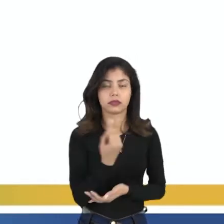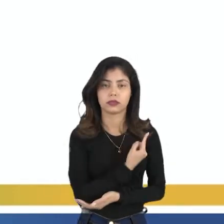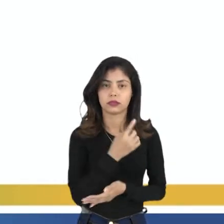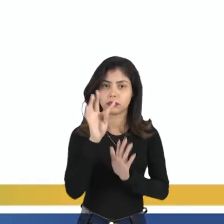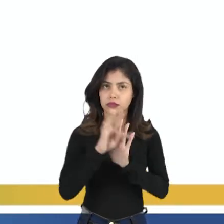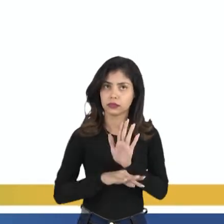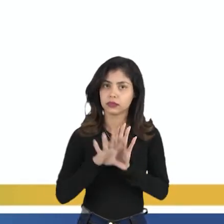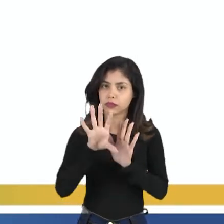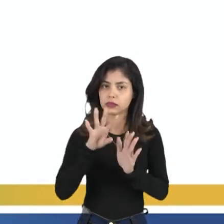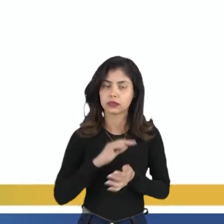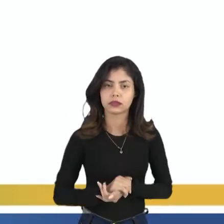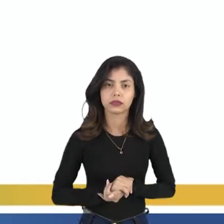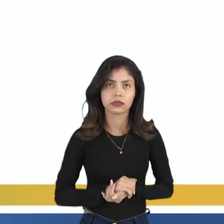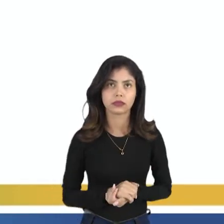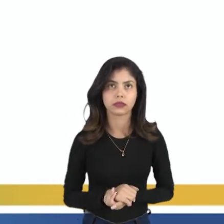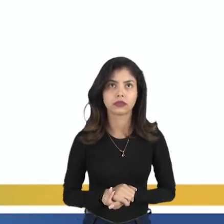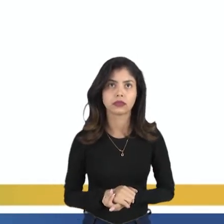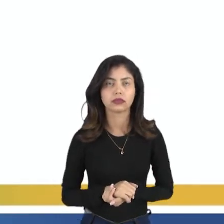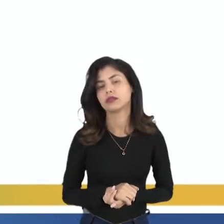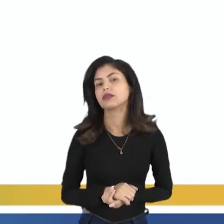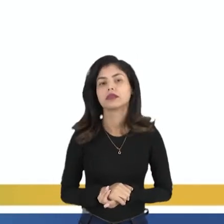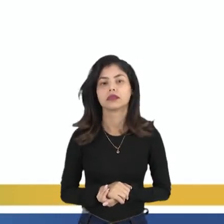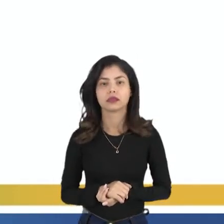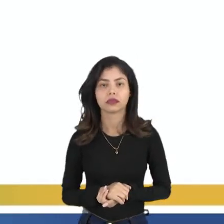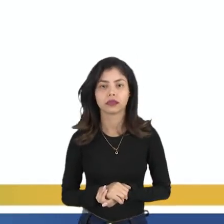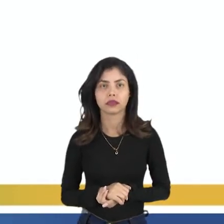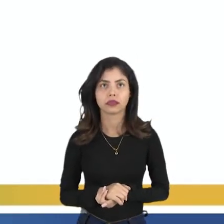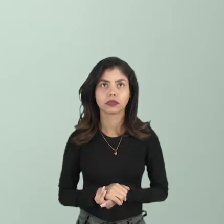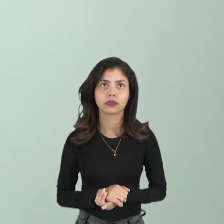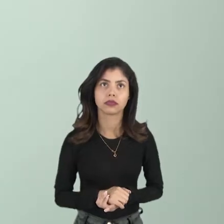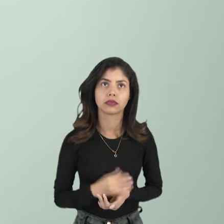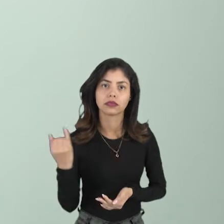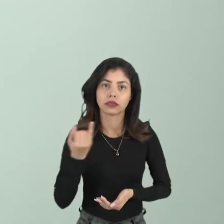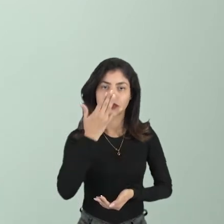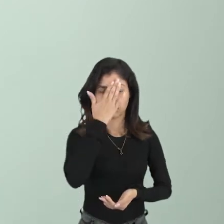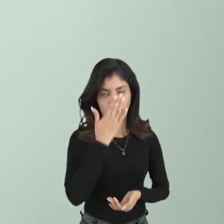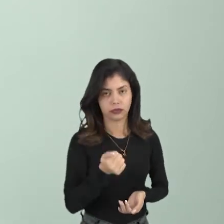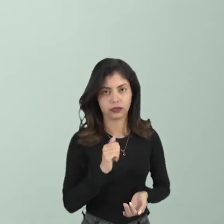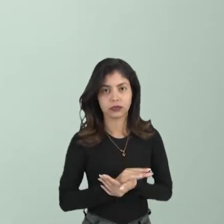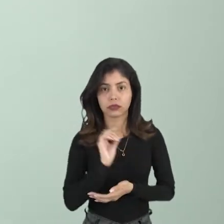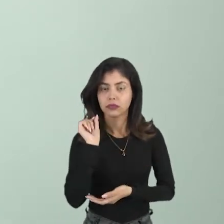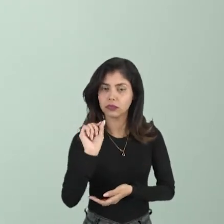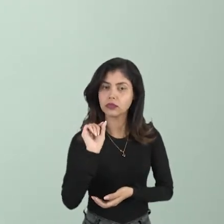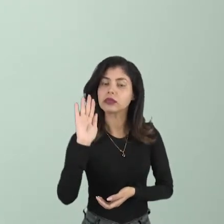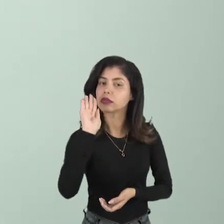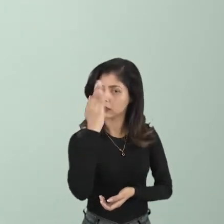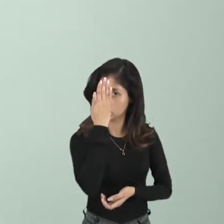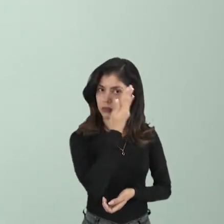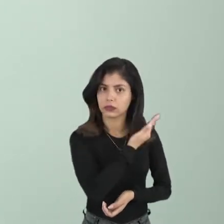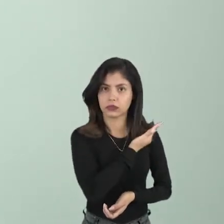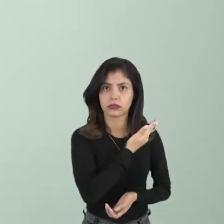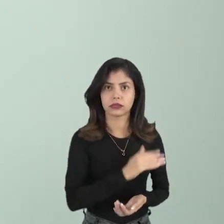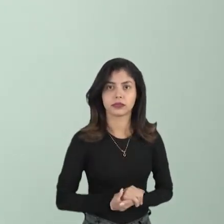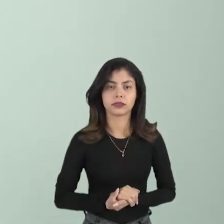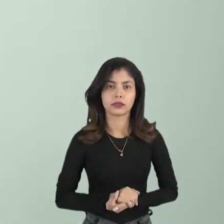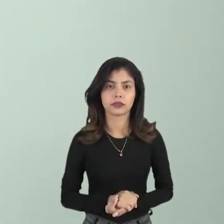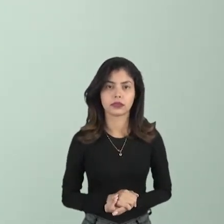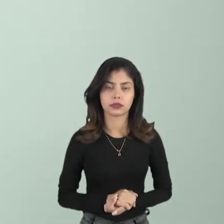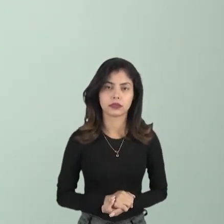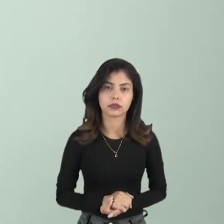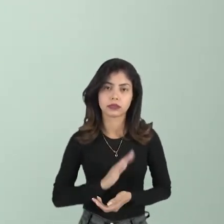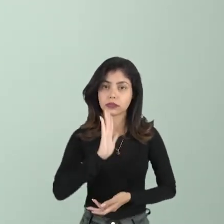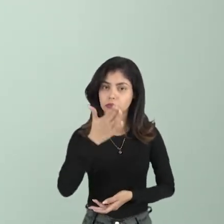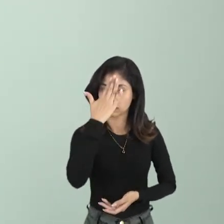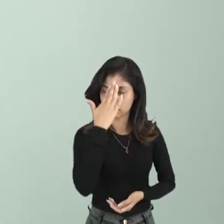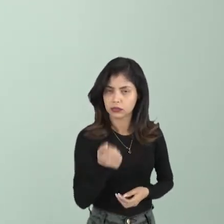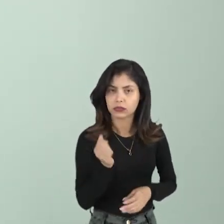nesse textinho pequenininho, tá bom? Então, por isso que é muito importante sabermos o que são os falsos cognatos, que aí a